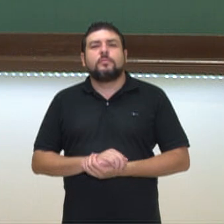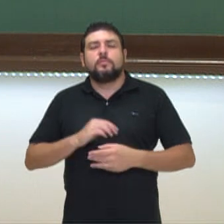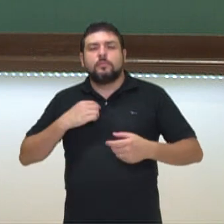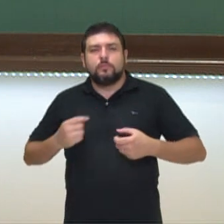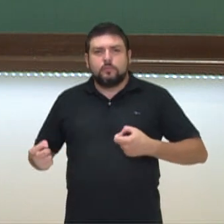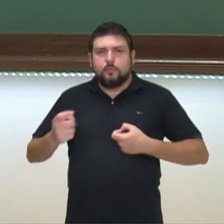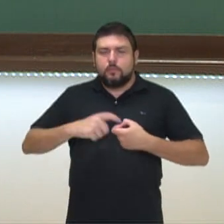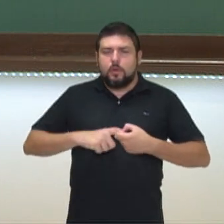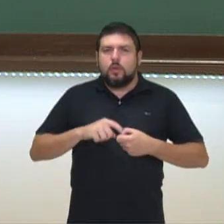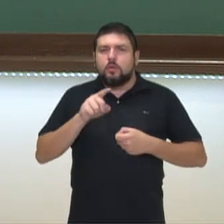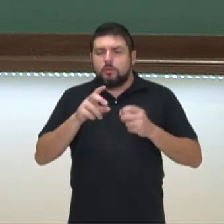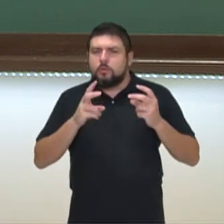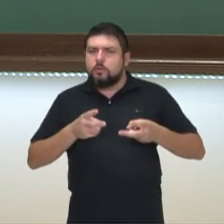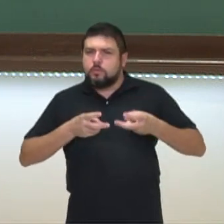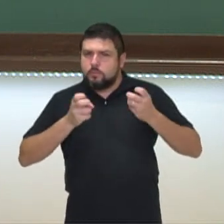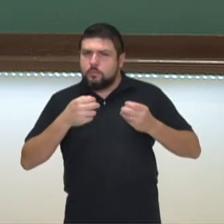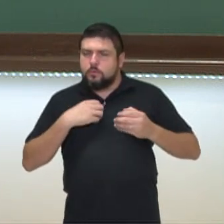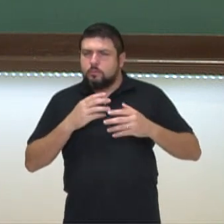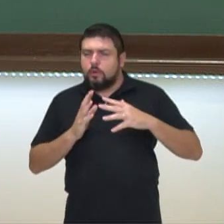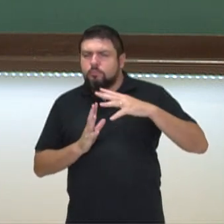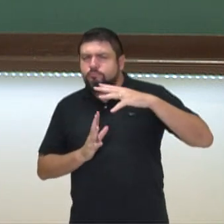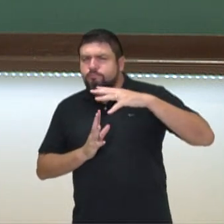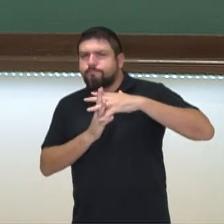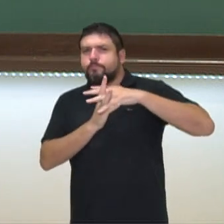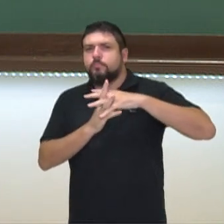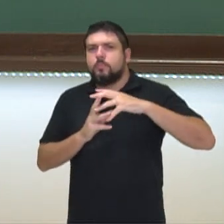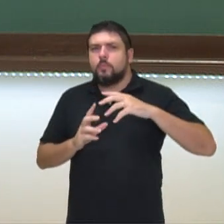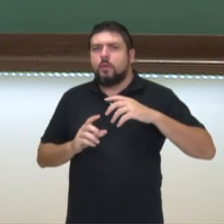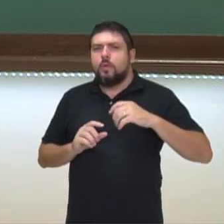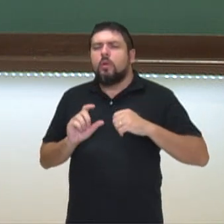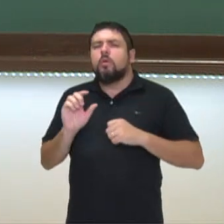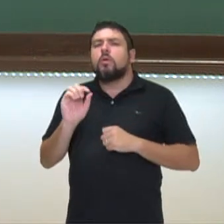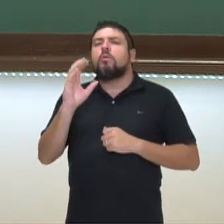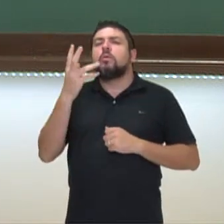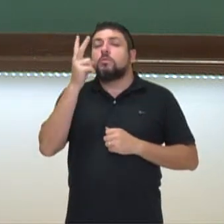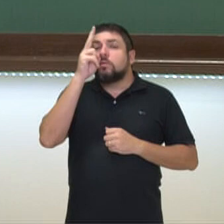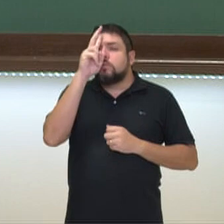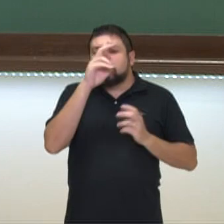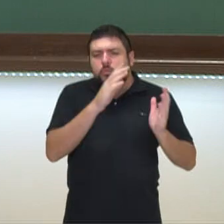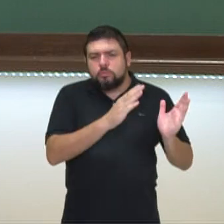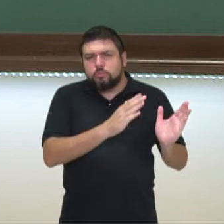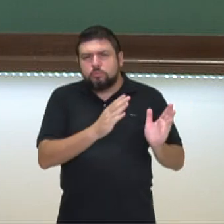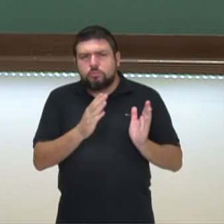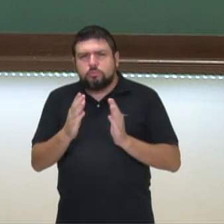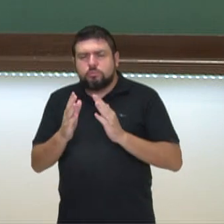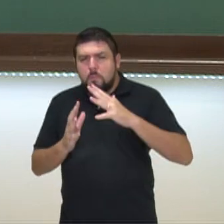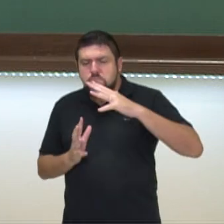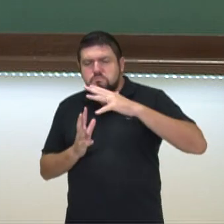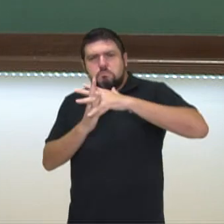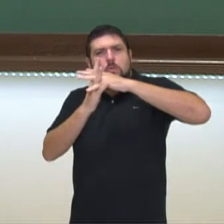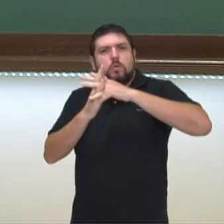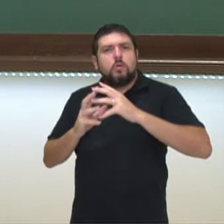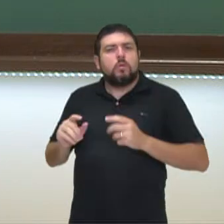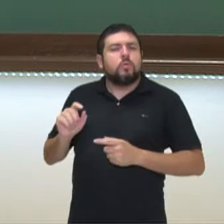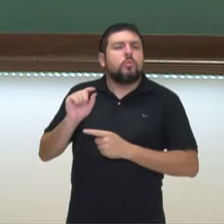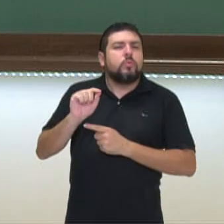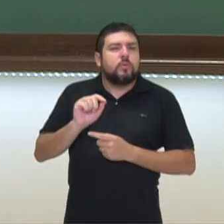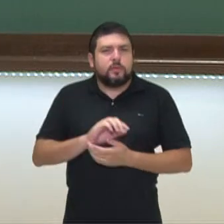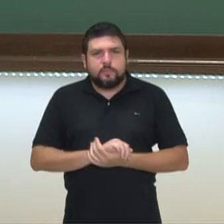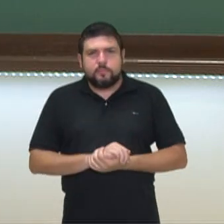Voltamos, conseguiu perceber qual é o clímax, qual é o ponto de maior tensão, o ponto máximo dessa narrativa?